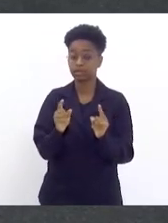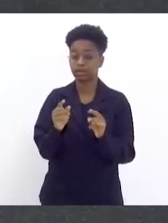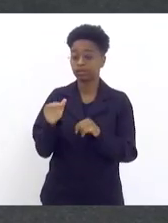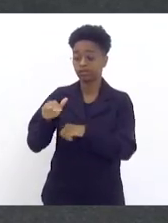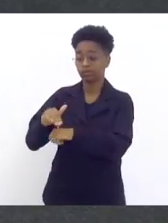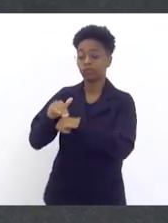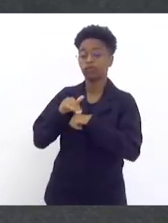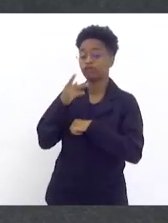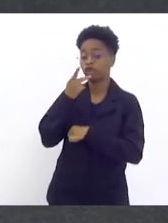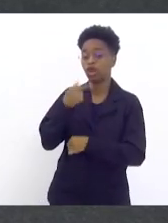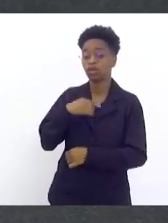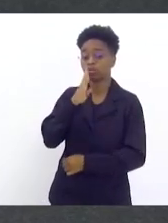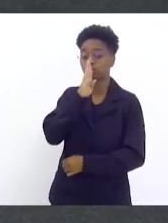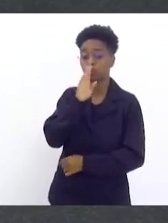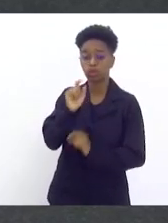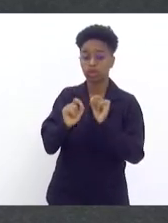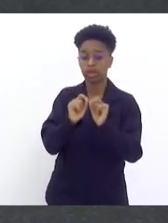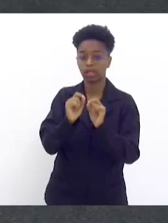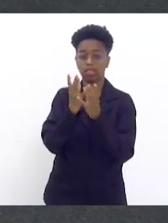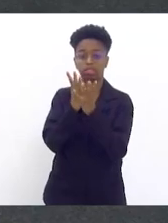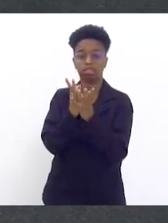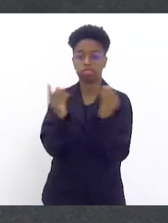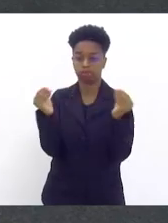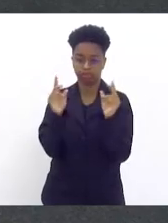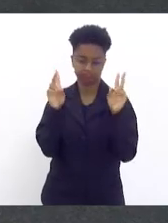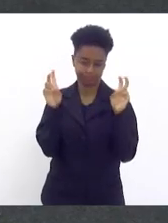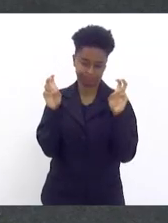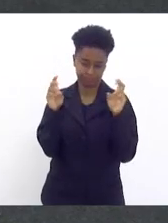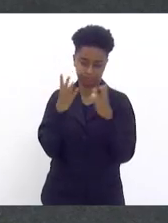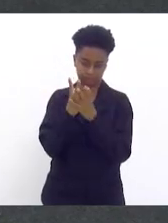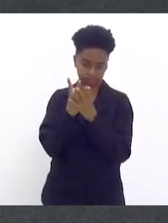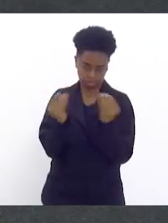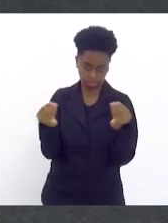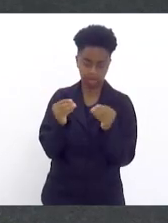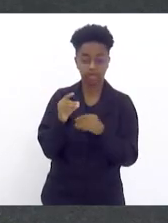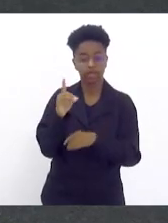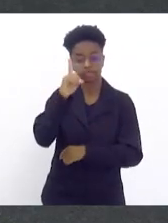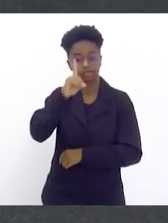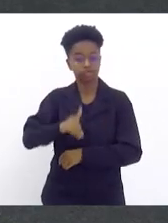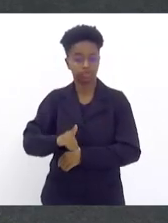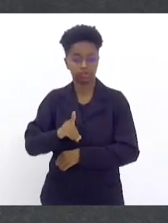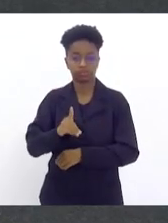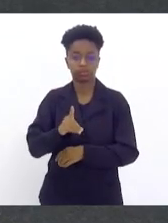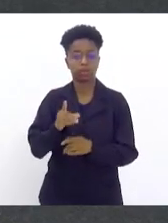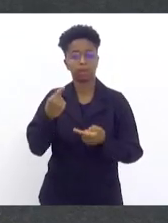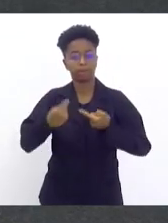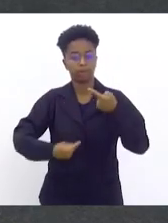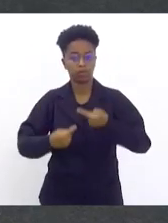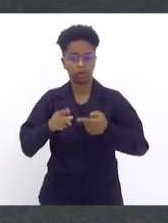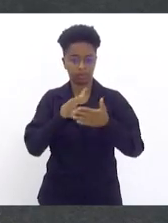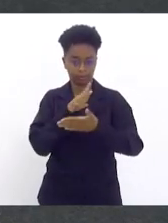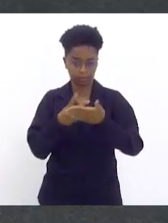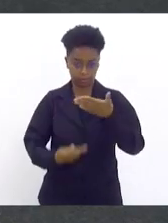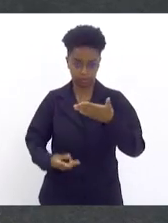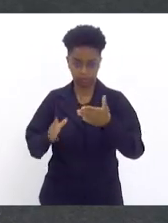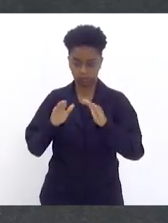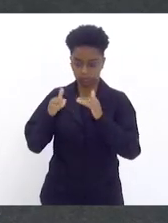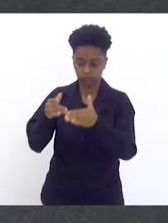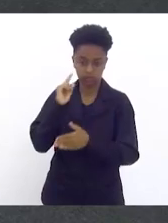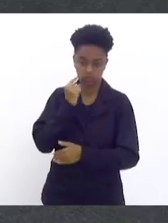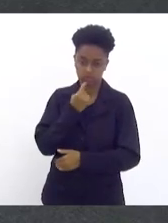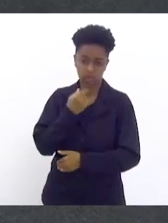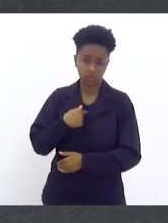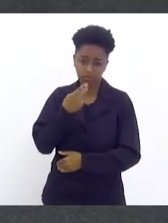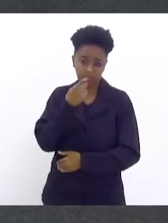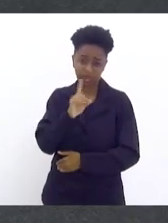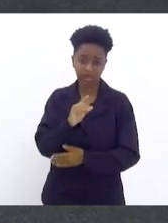falando que eu fiquei quieta com a extinção entre aspas né da Diretoria de políticas de educação bilíngue de surdos eu não falei